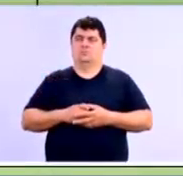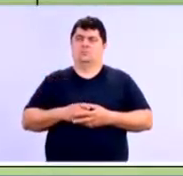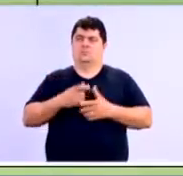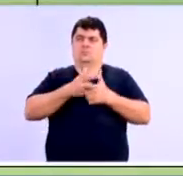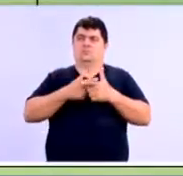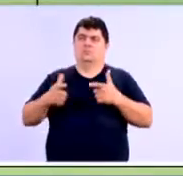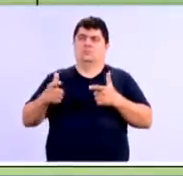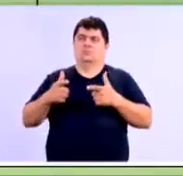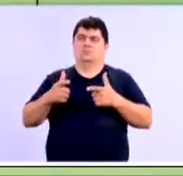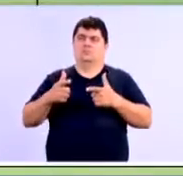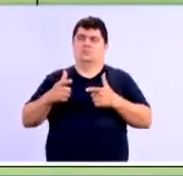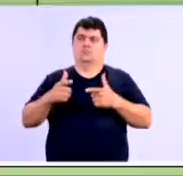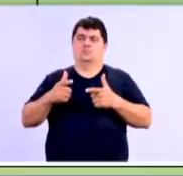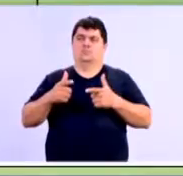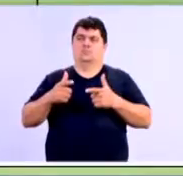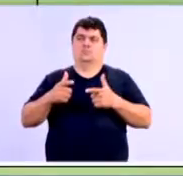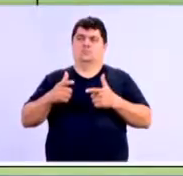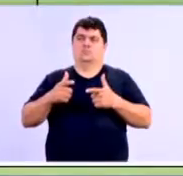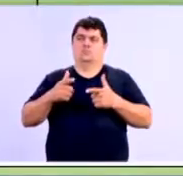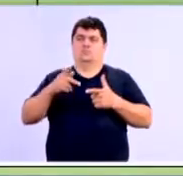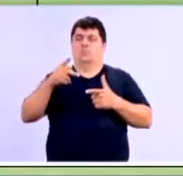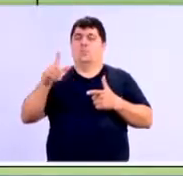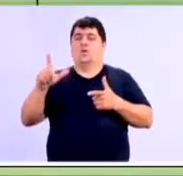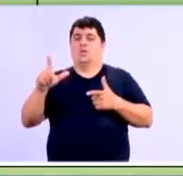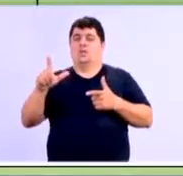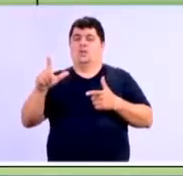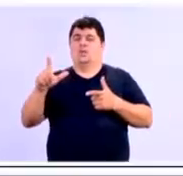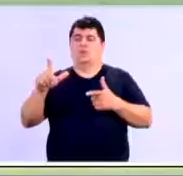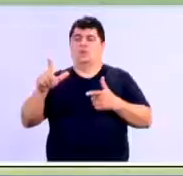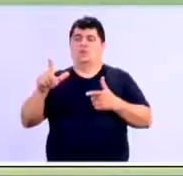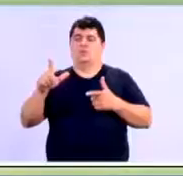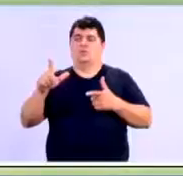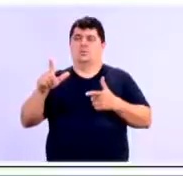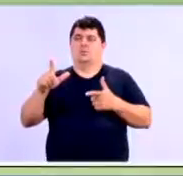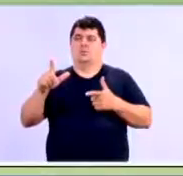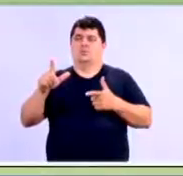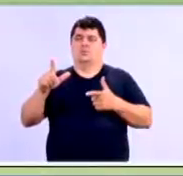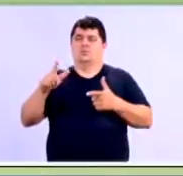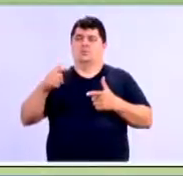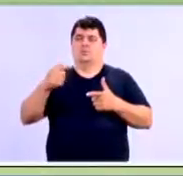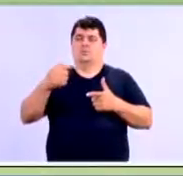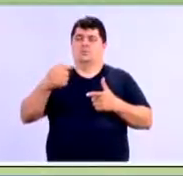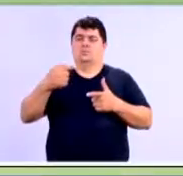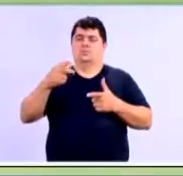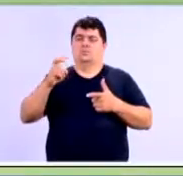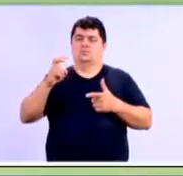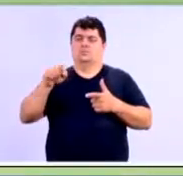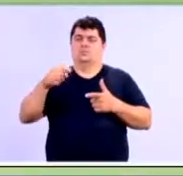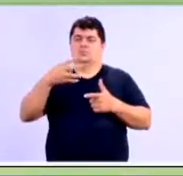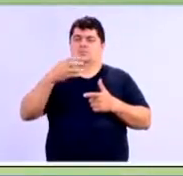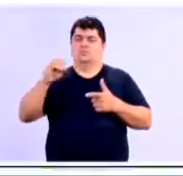dividido por patrimônio líquido. Vamos ver lá? Isso, sobre o patrimônio